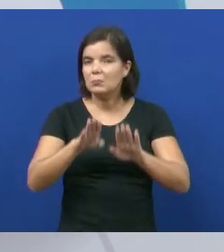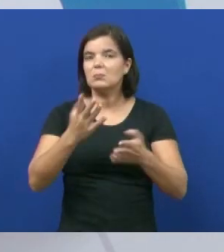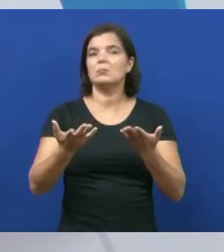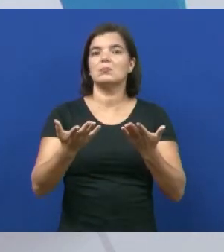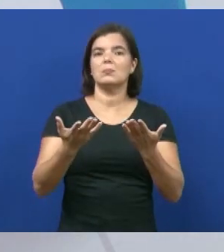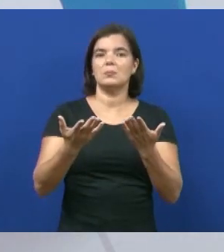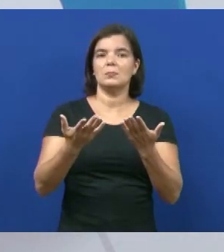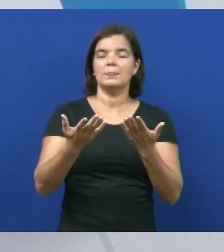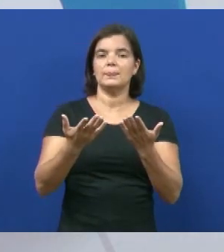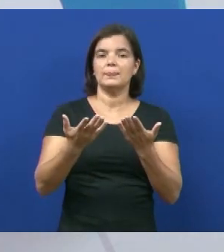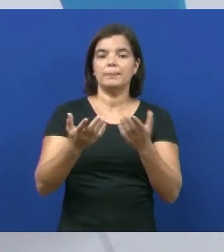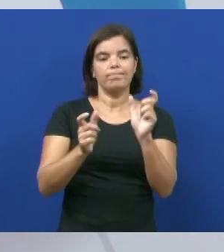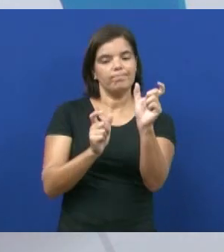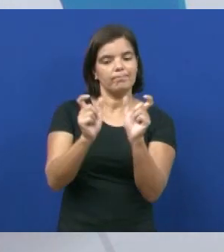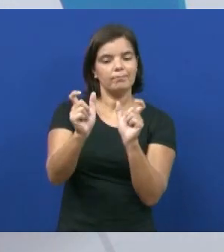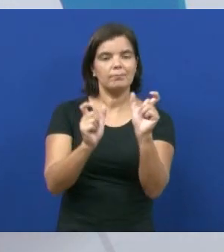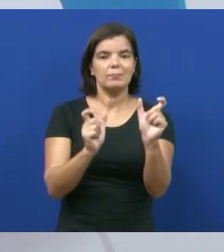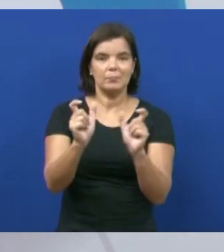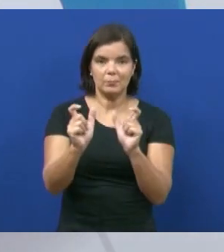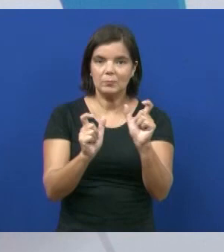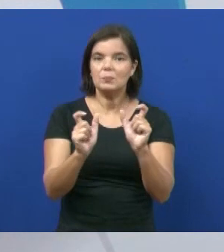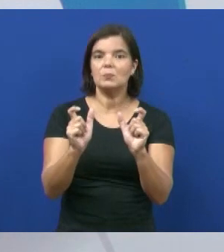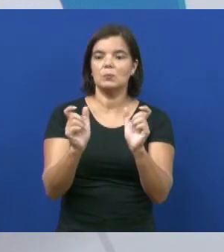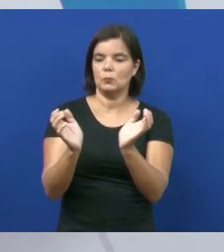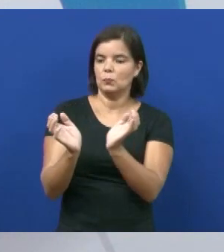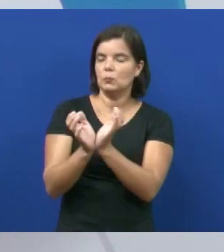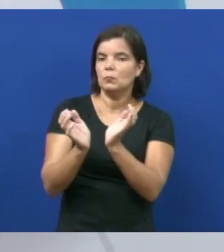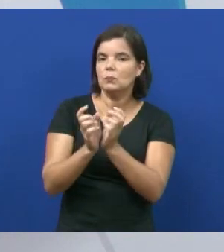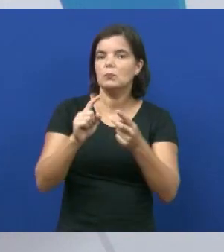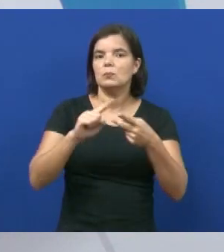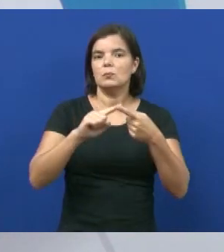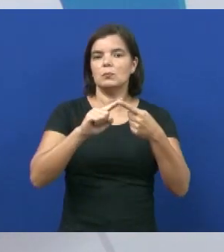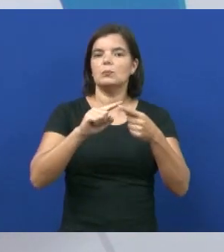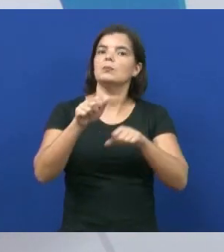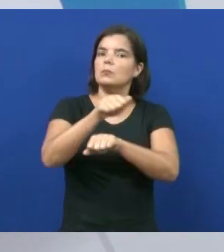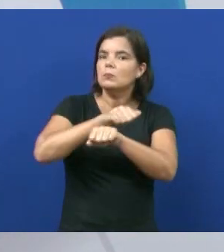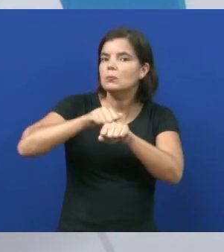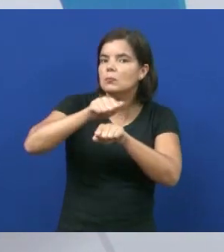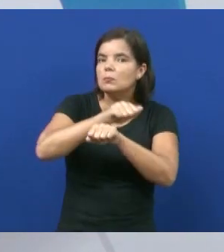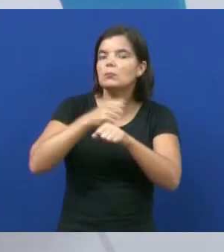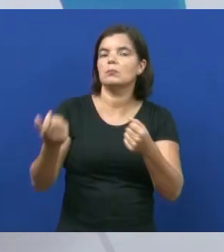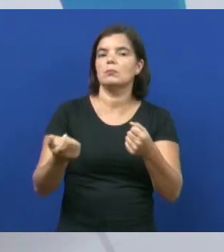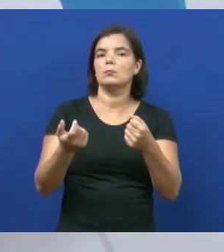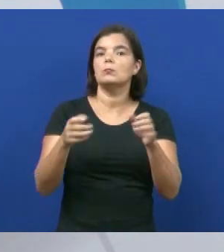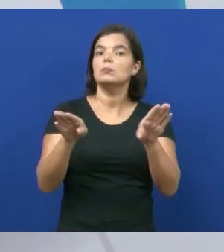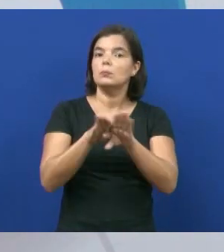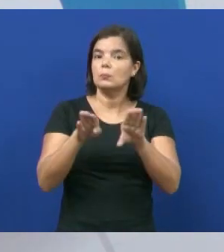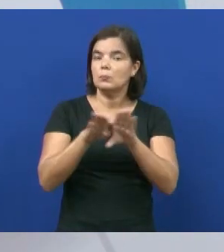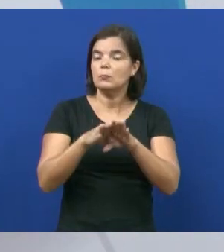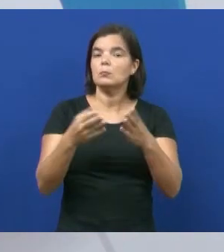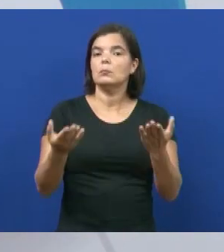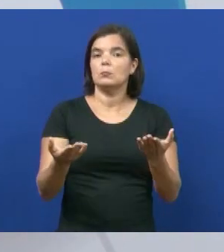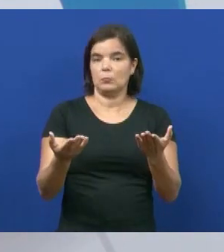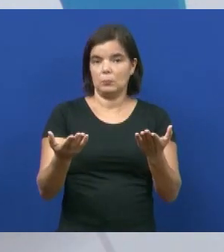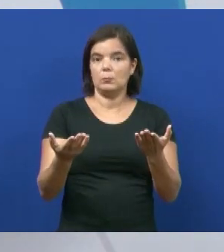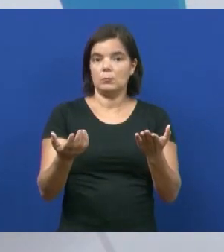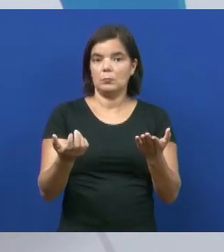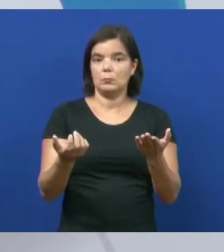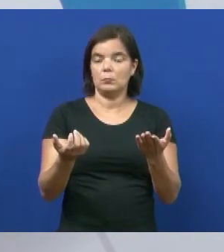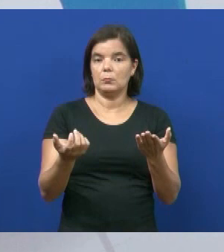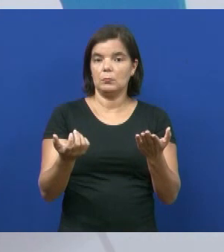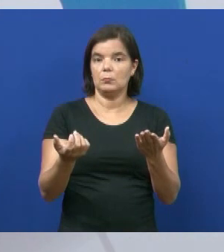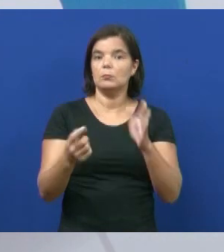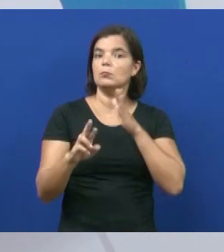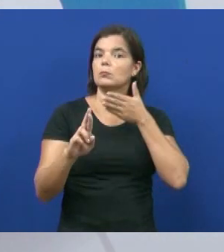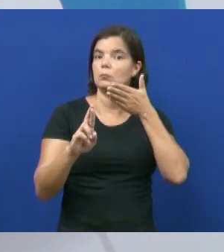através das palavras, através de conjunções, através de advérbios. Eles podem aparecer de